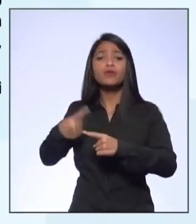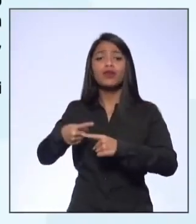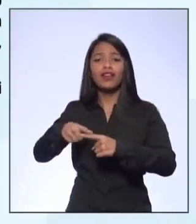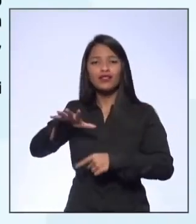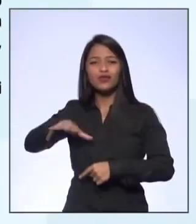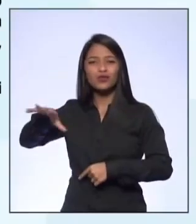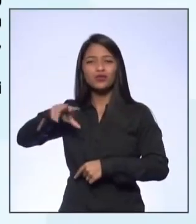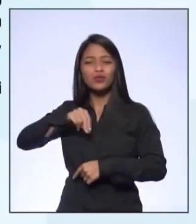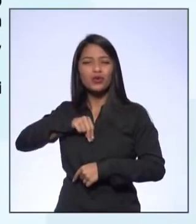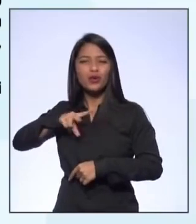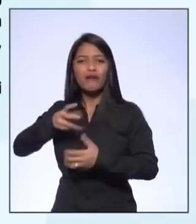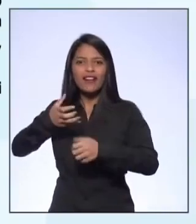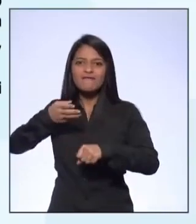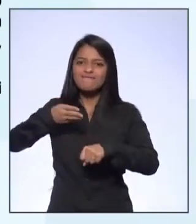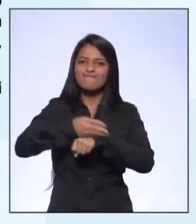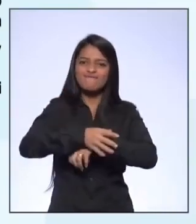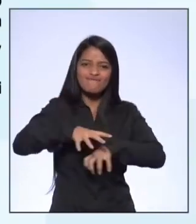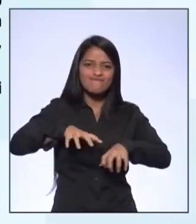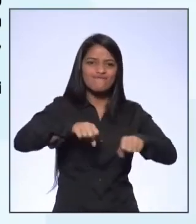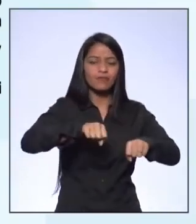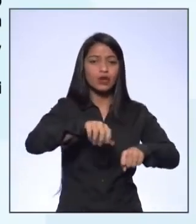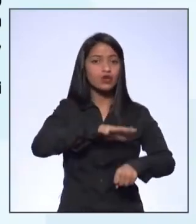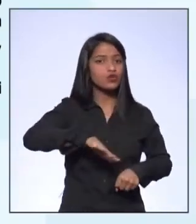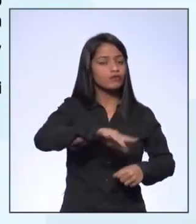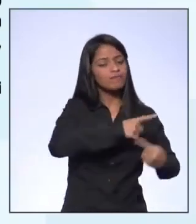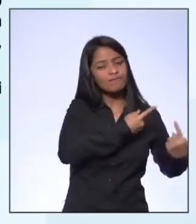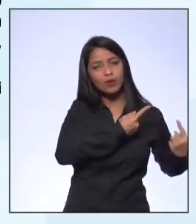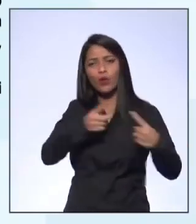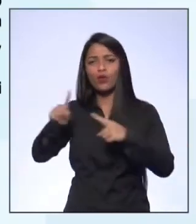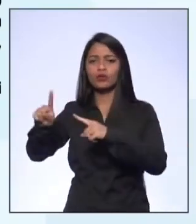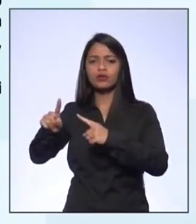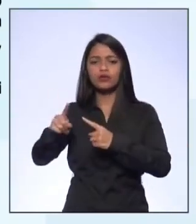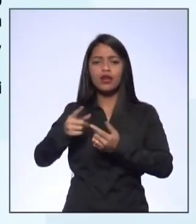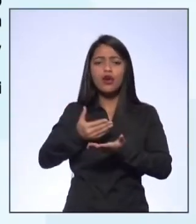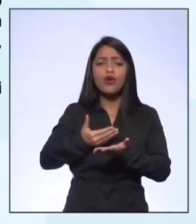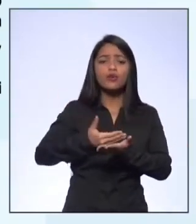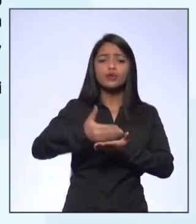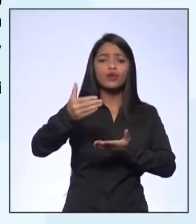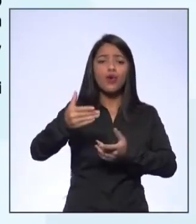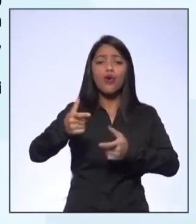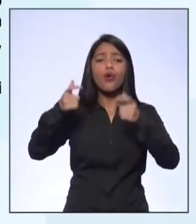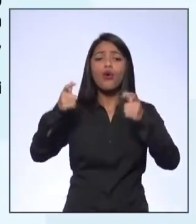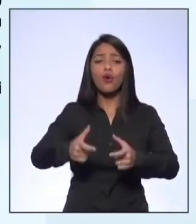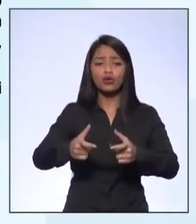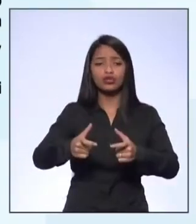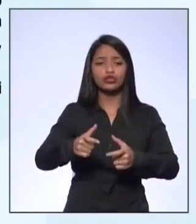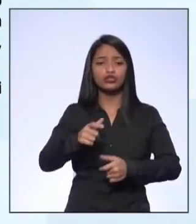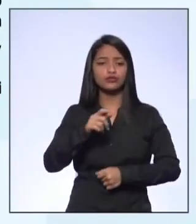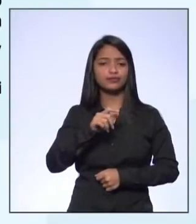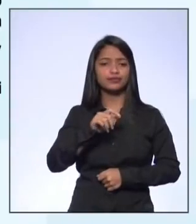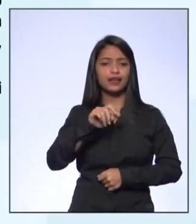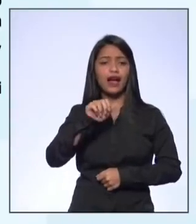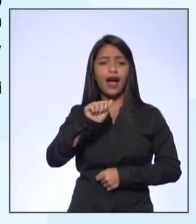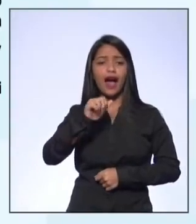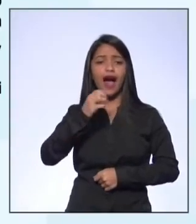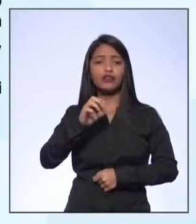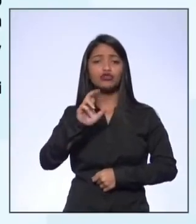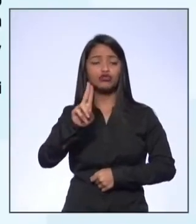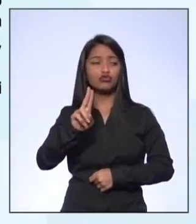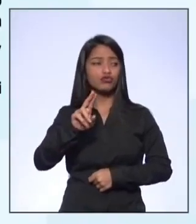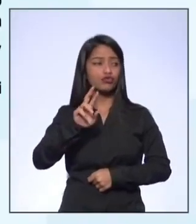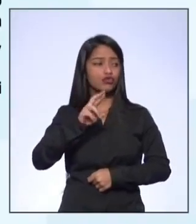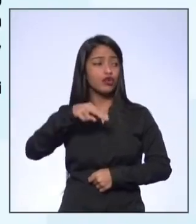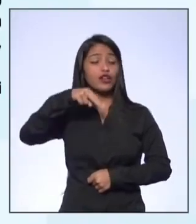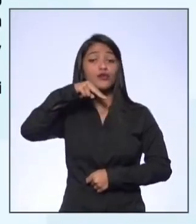seus territórios. A revolta teve início em Açu, Rio Grande do Norte, e os bandeirantes de São